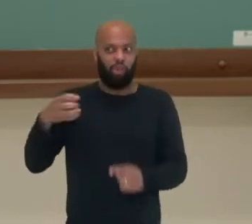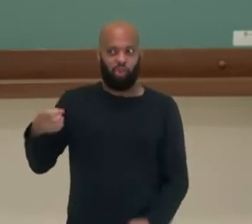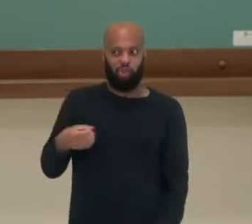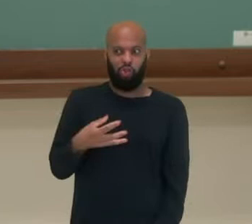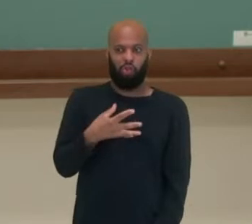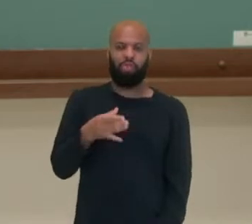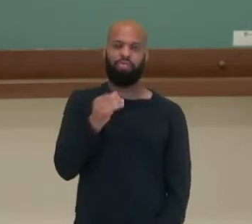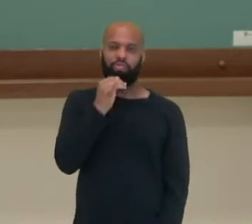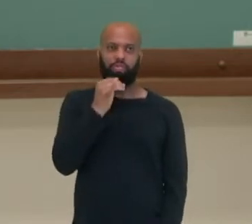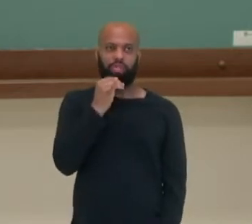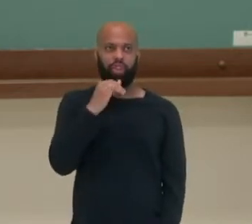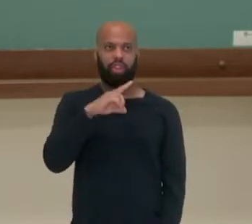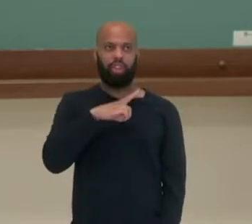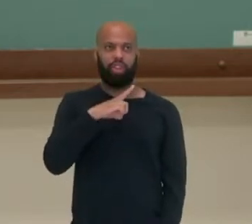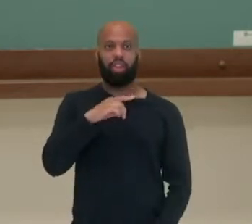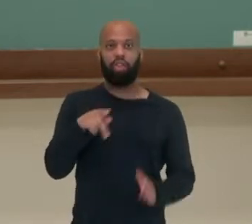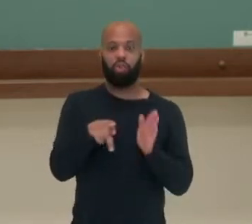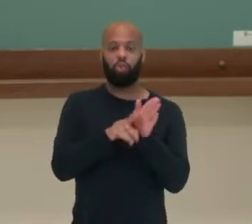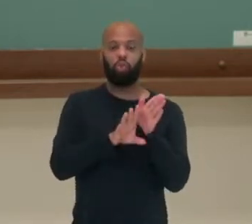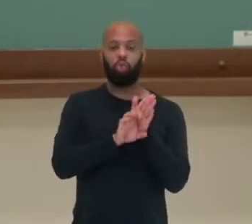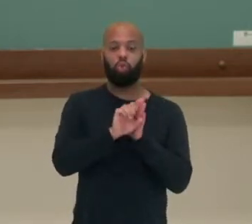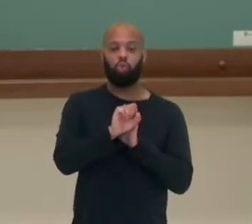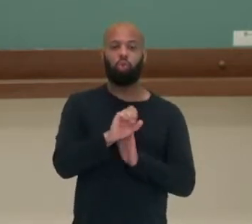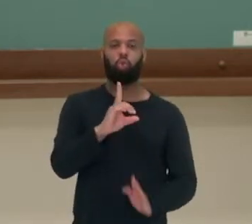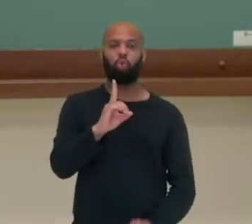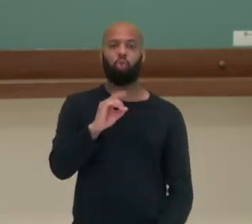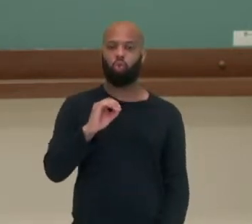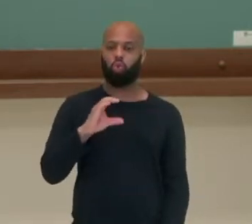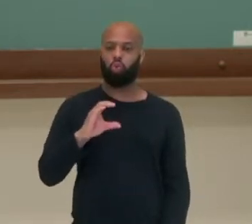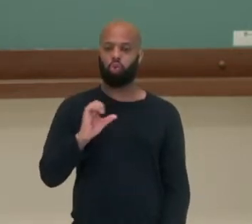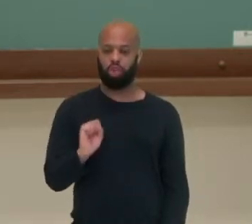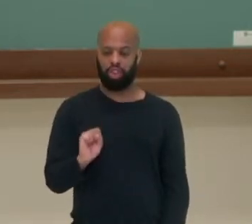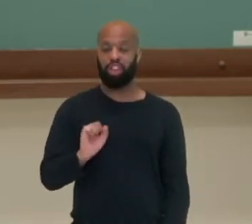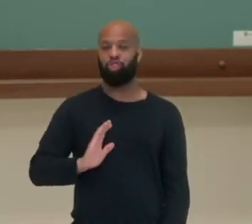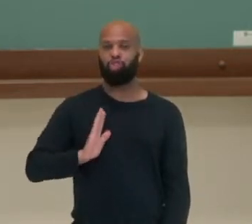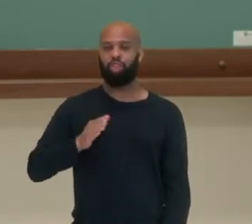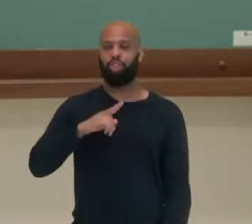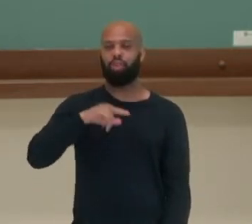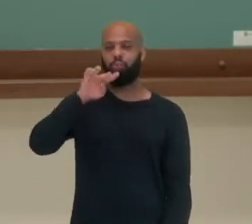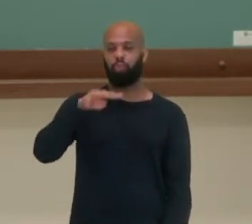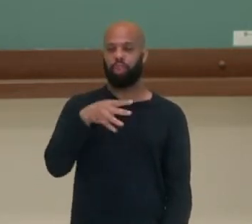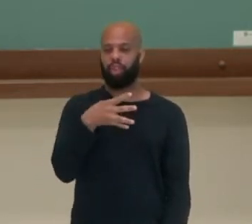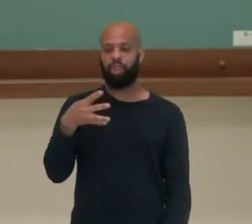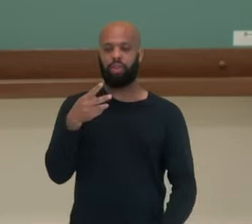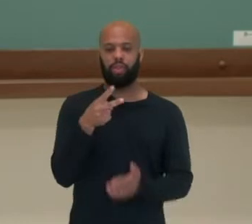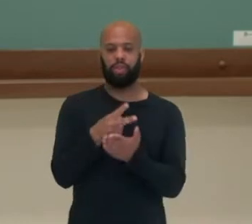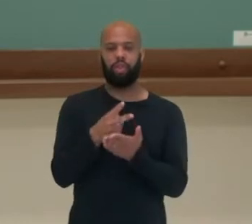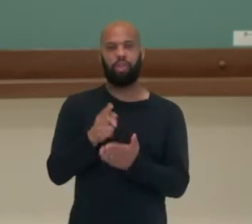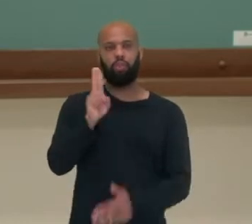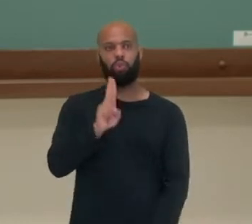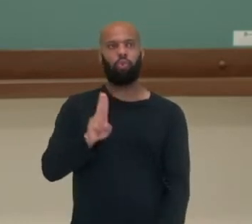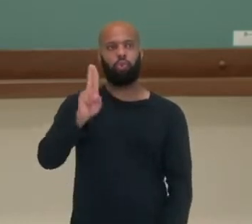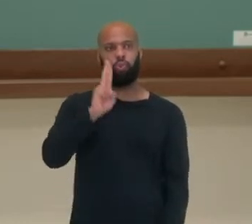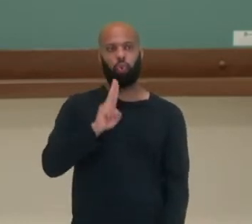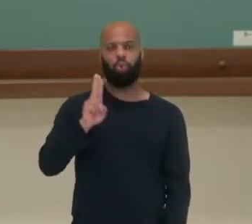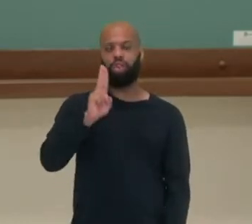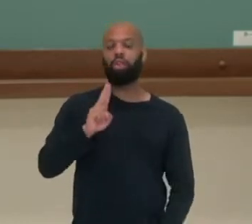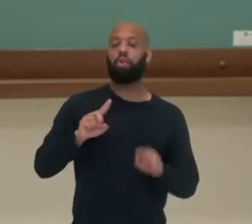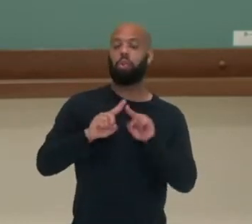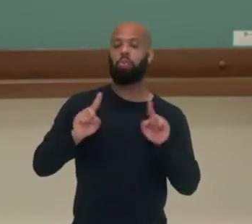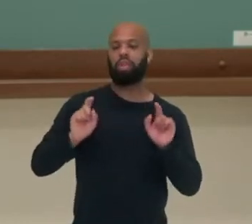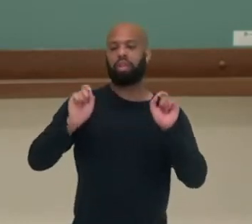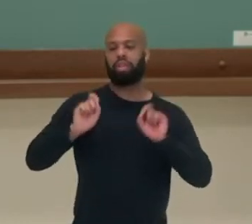por exemplo, do Google Docs, que a gente já está, nossa planilha que a gente sempre está utilizando, né? Nossa plataforma está utilizando, mas poderia